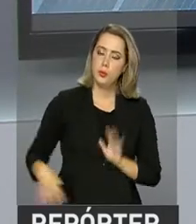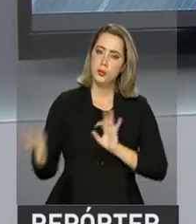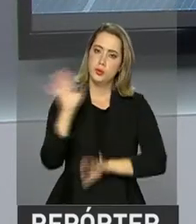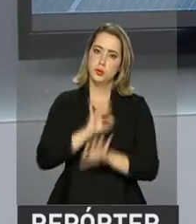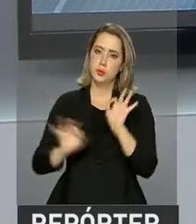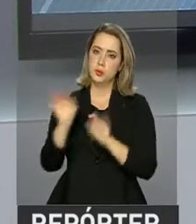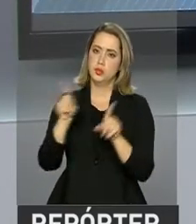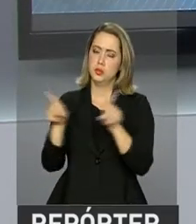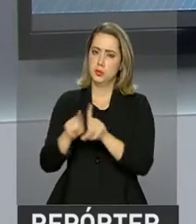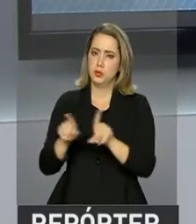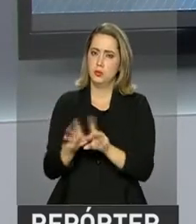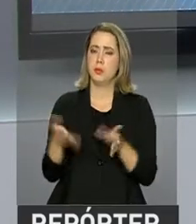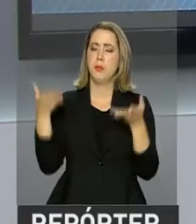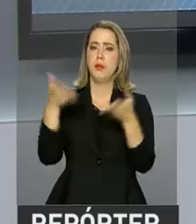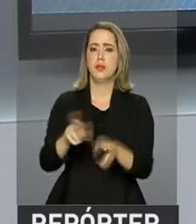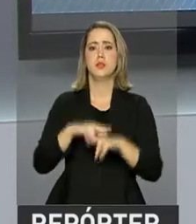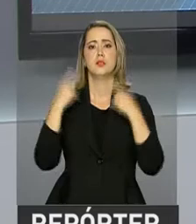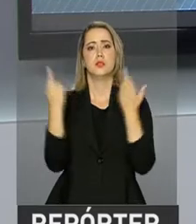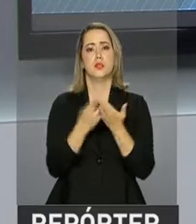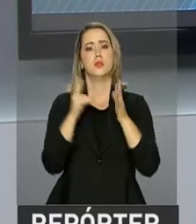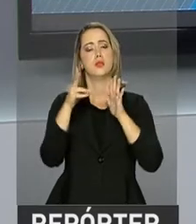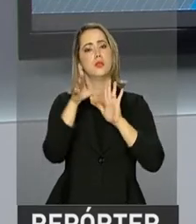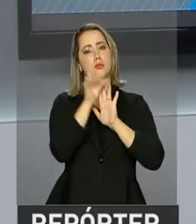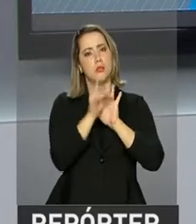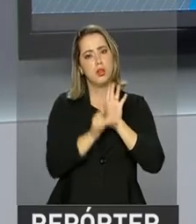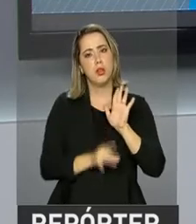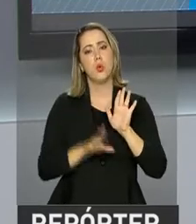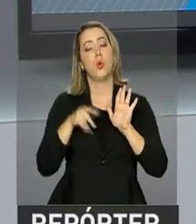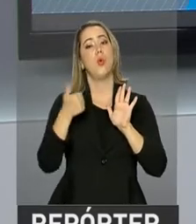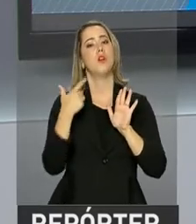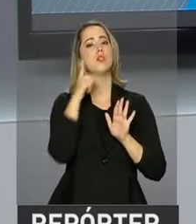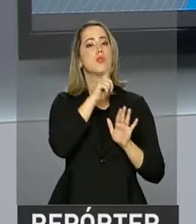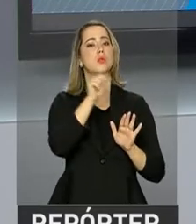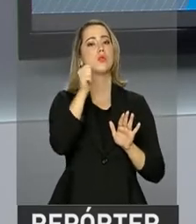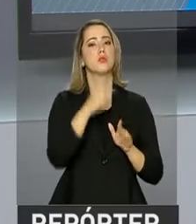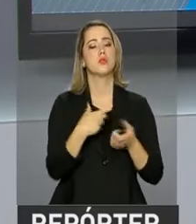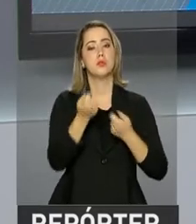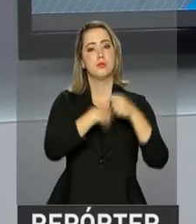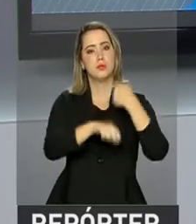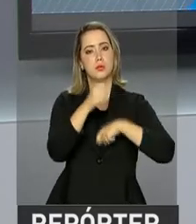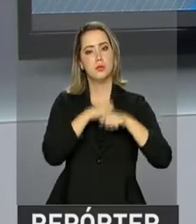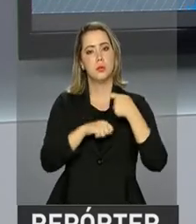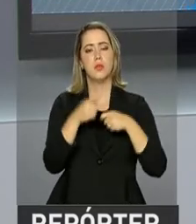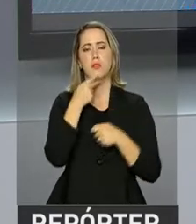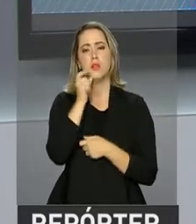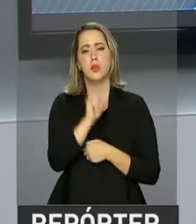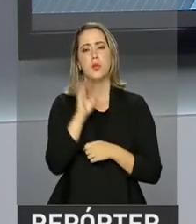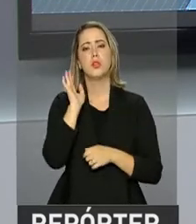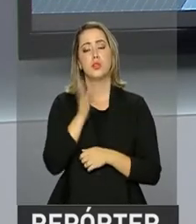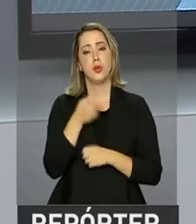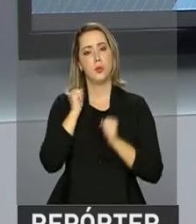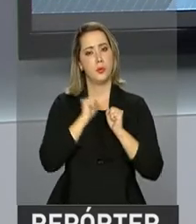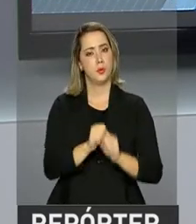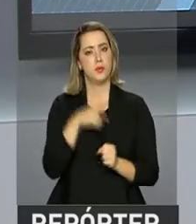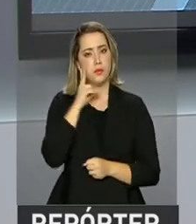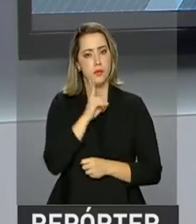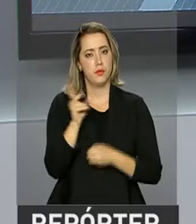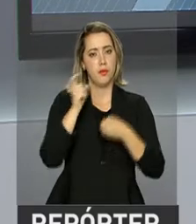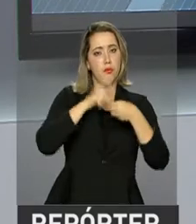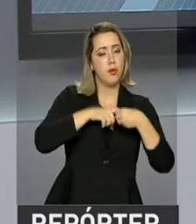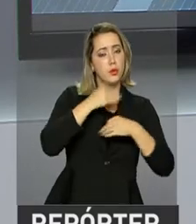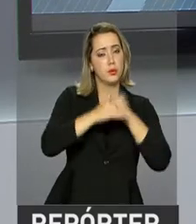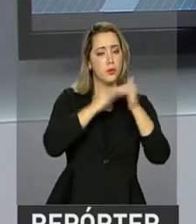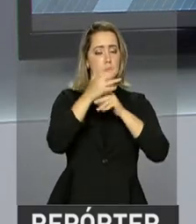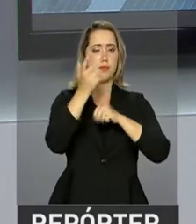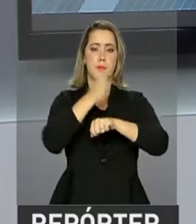reunião e listou as conquistas no setor econômico. Diogo Oliveira afirmou que agora já é possível ver a retomada